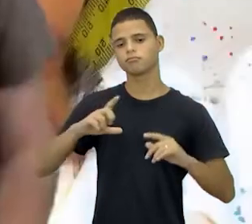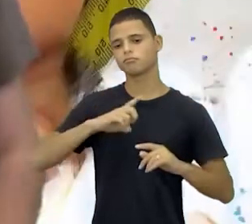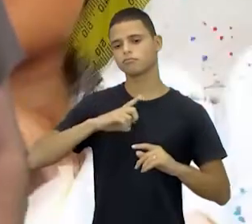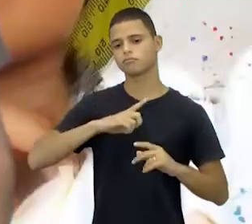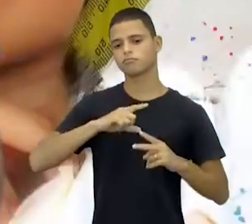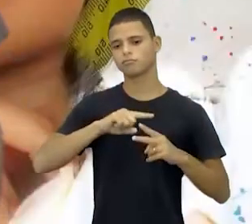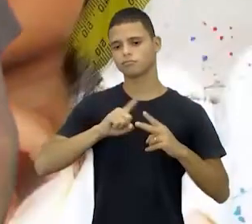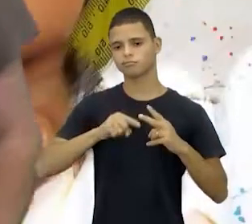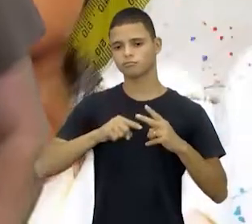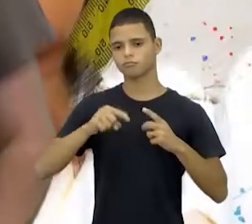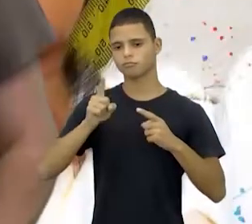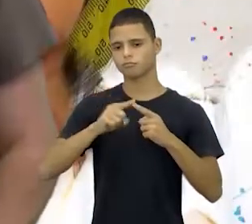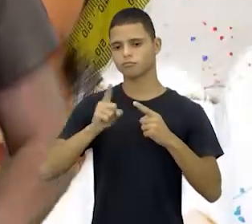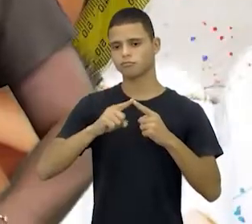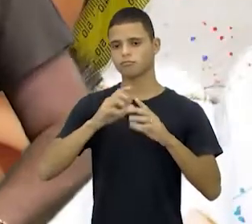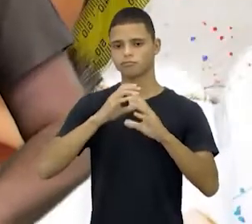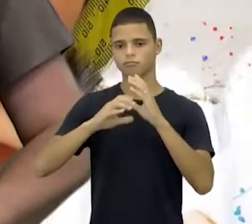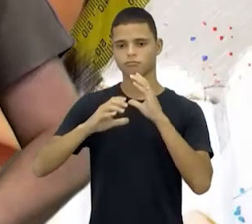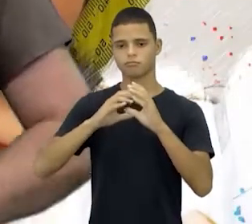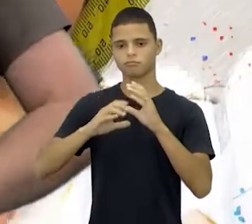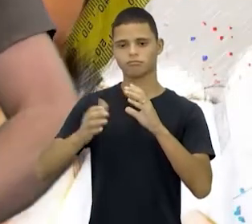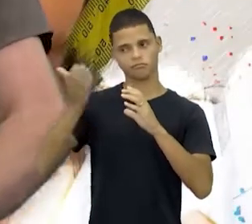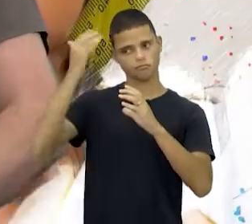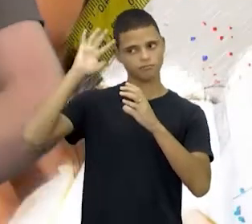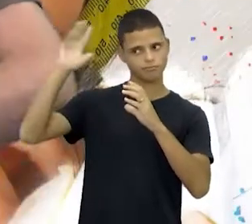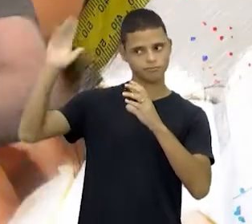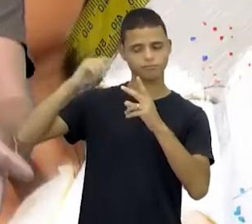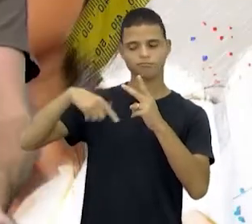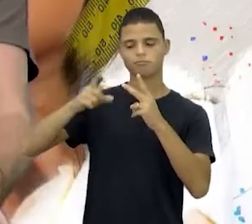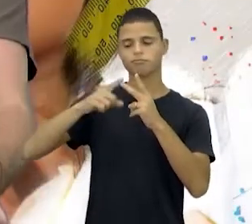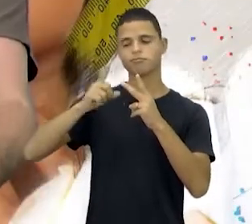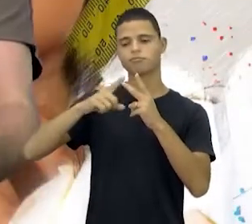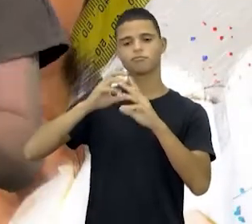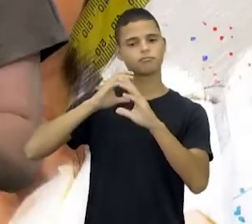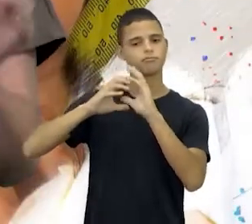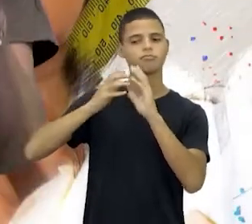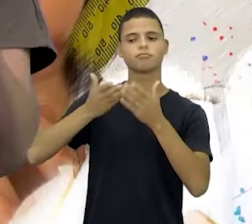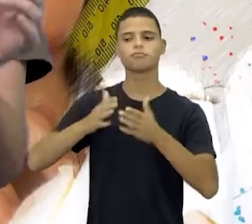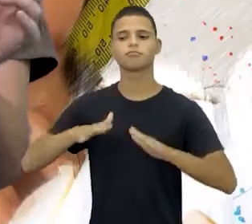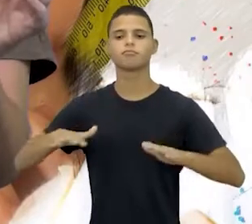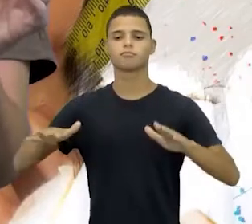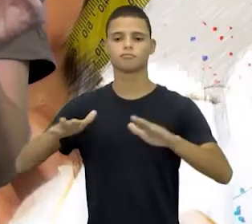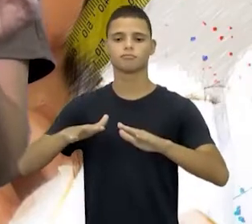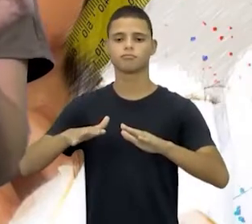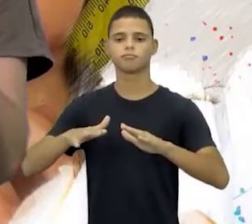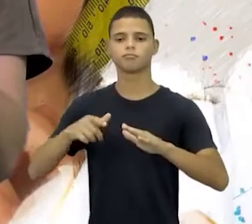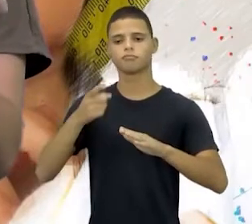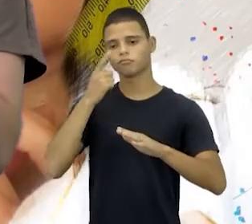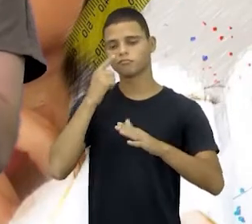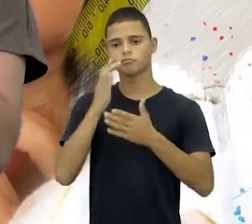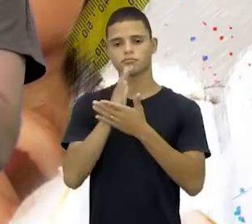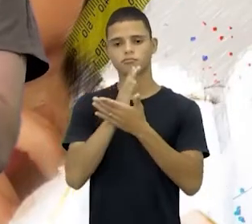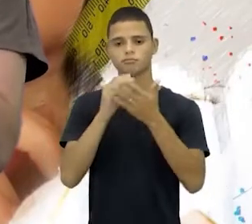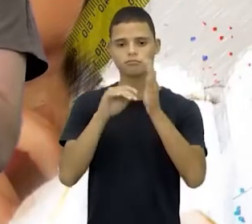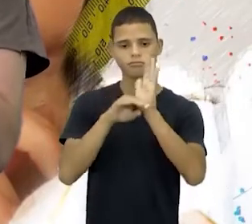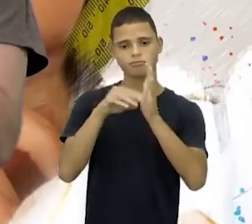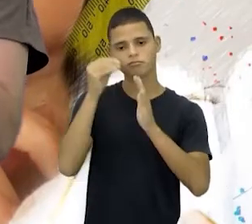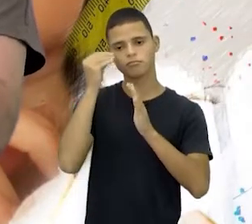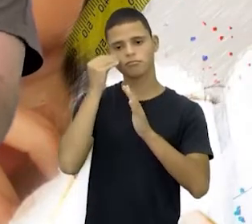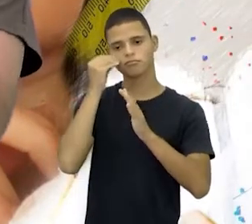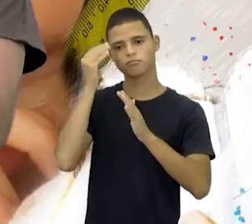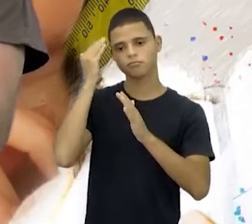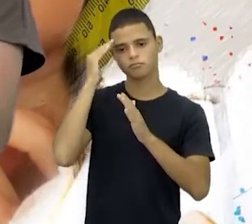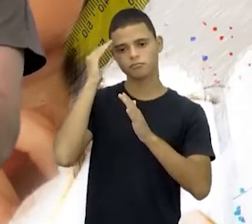formas, comunicação interpessoal e comunicação intrapessoal. Então, busca alguns vídeos, tenta entender